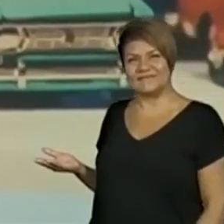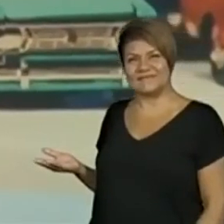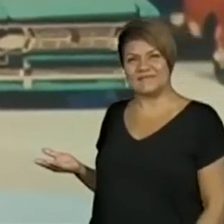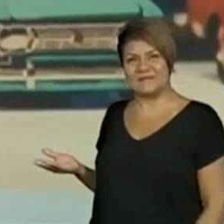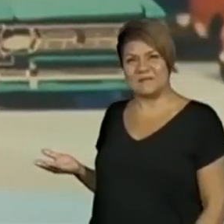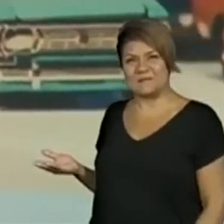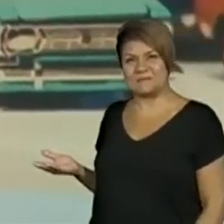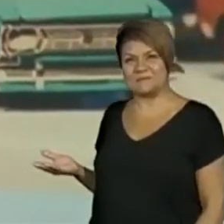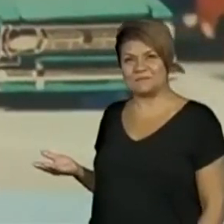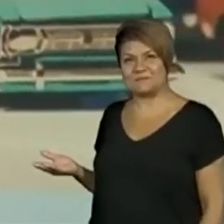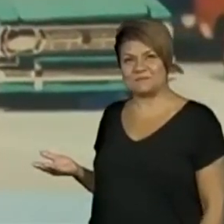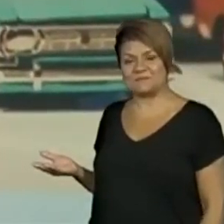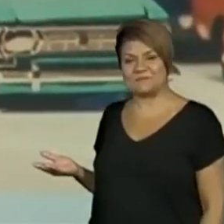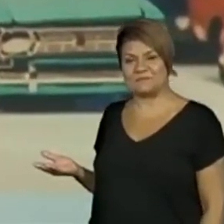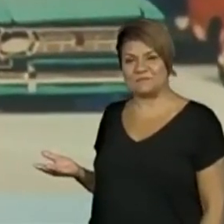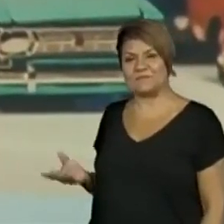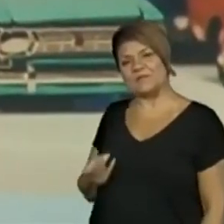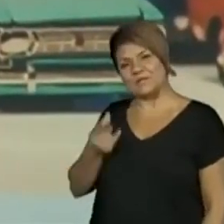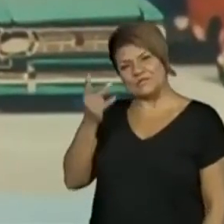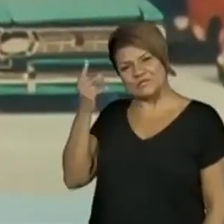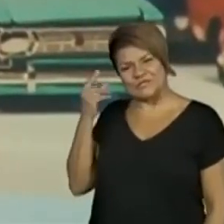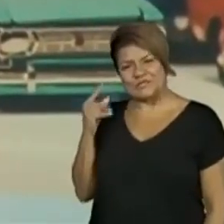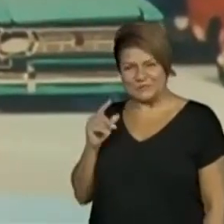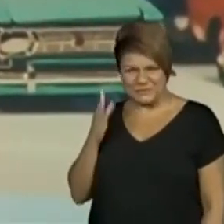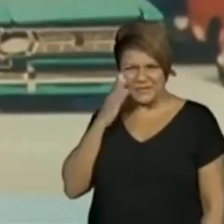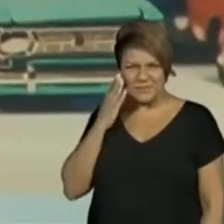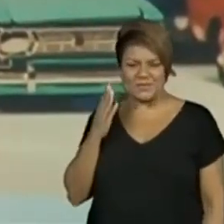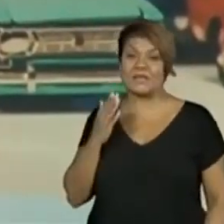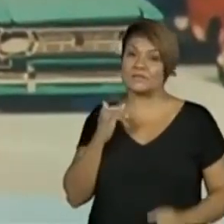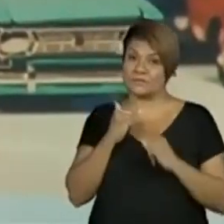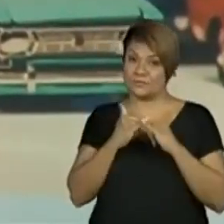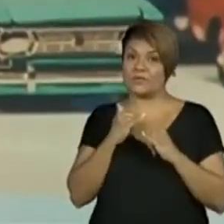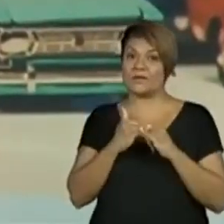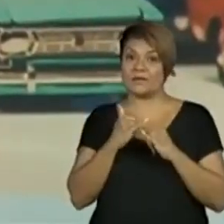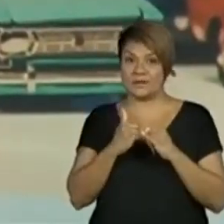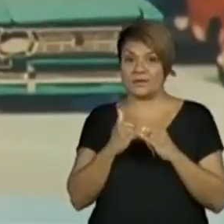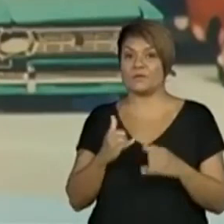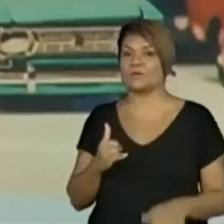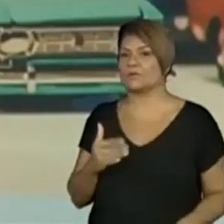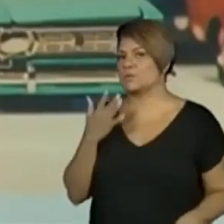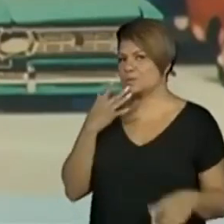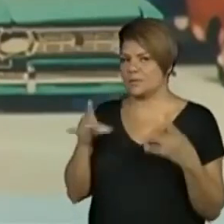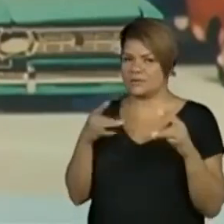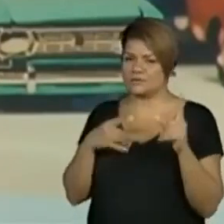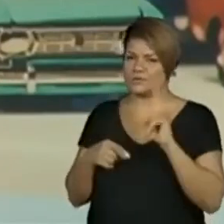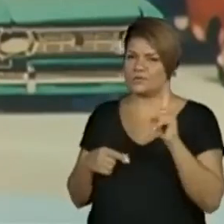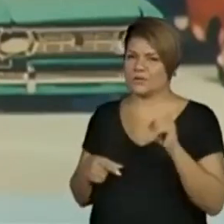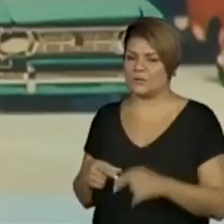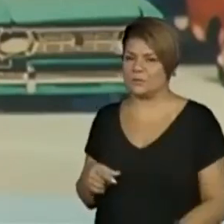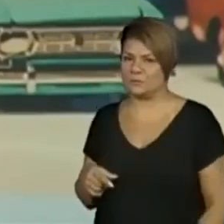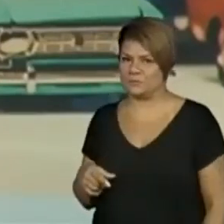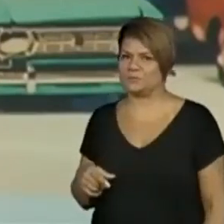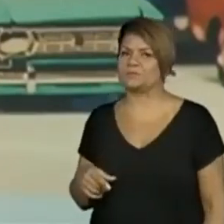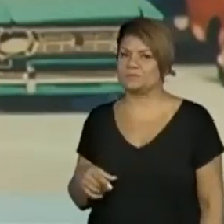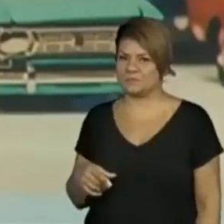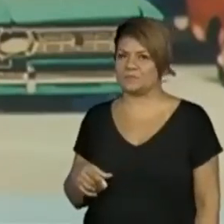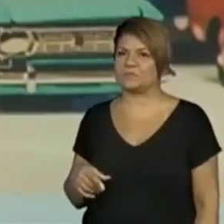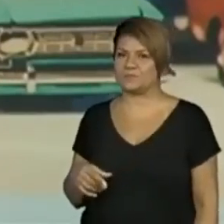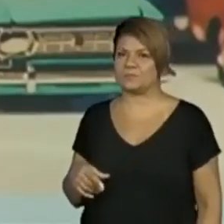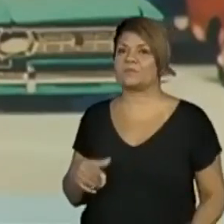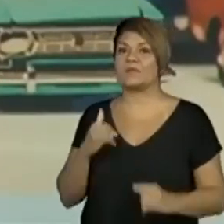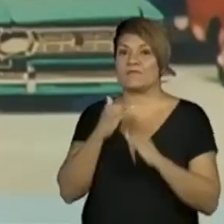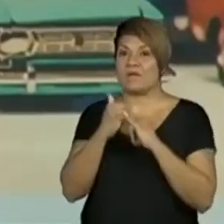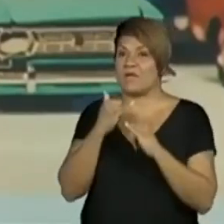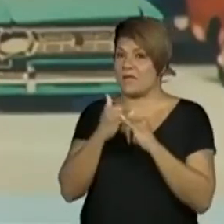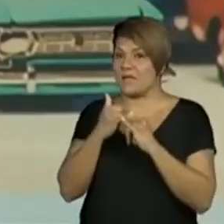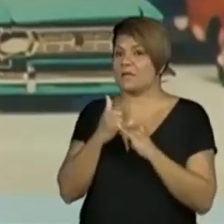só viu muito legal carrinhos de não são de isso falar carrinhos de